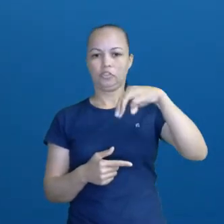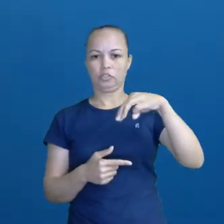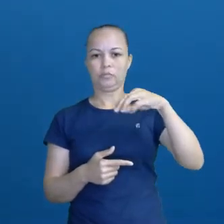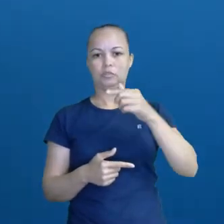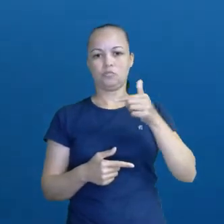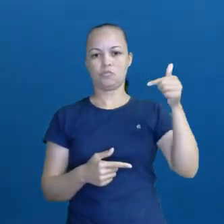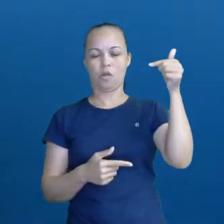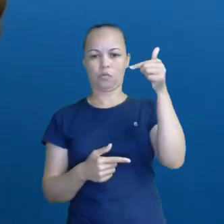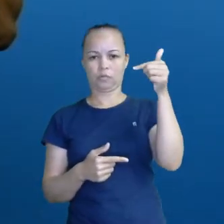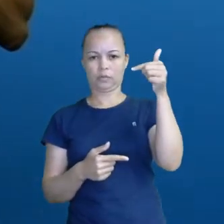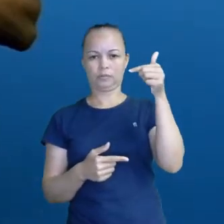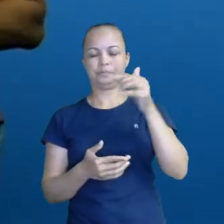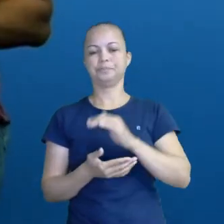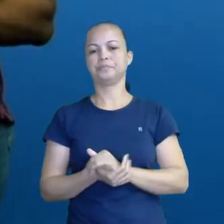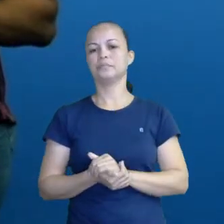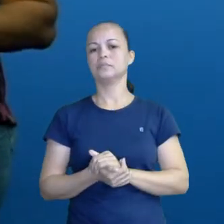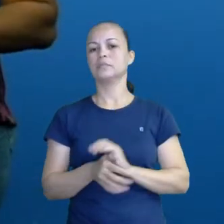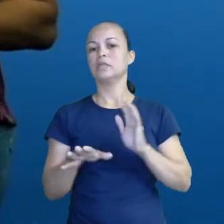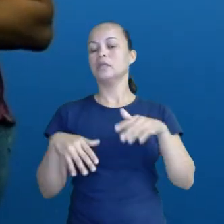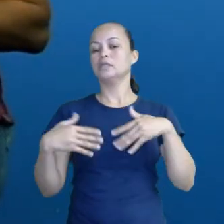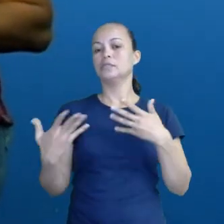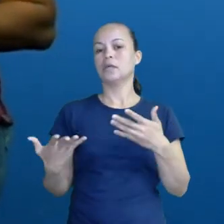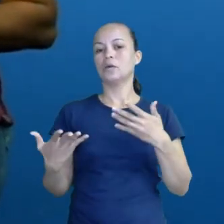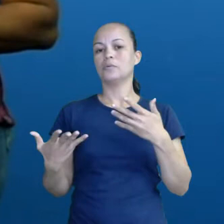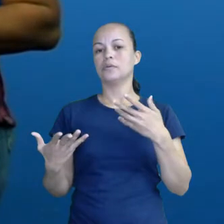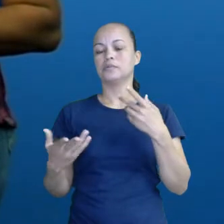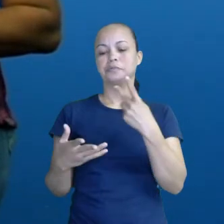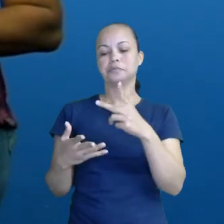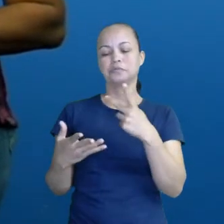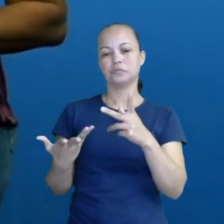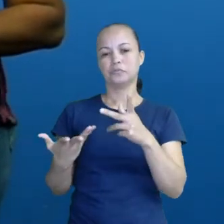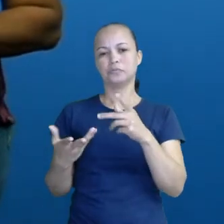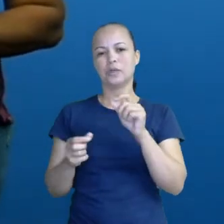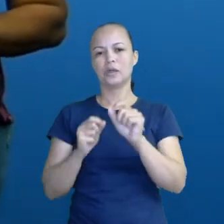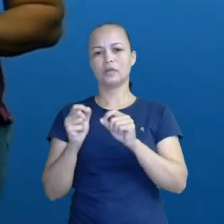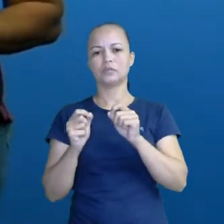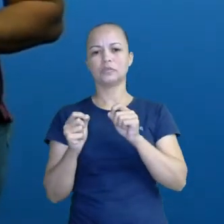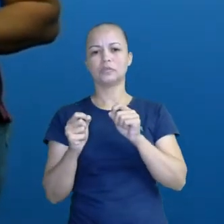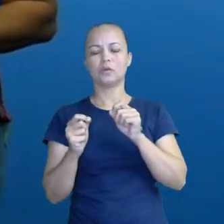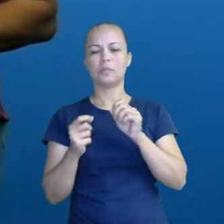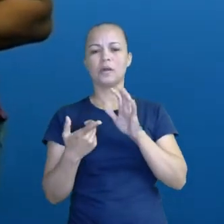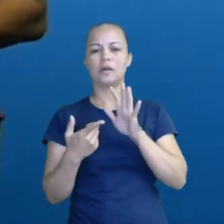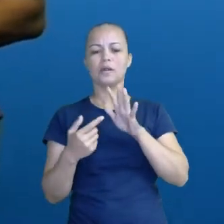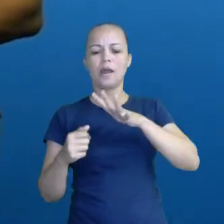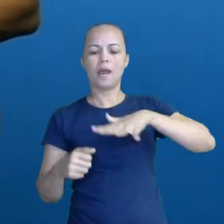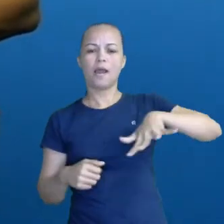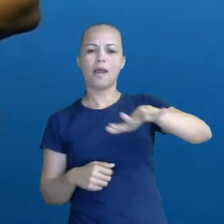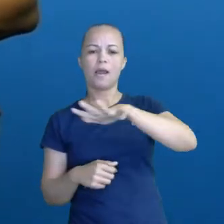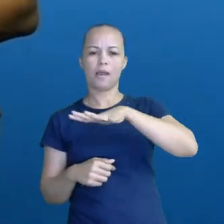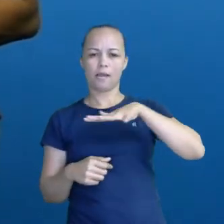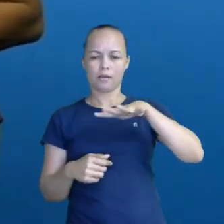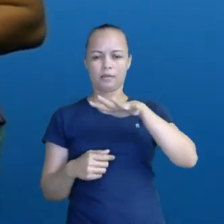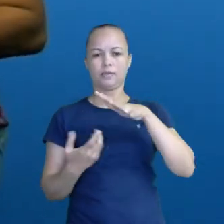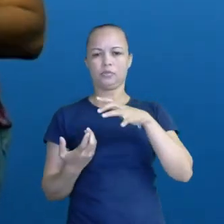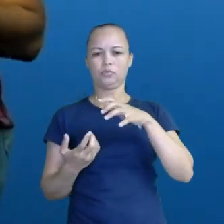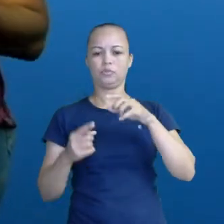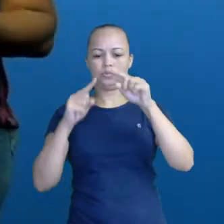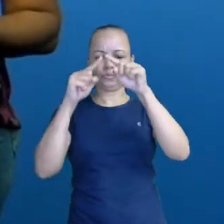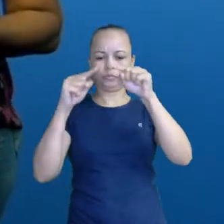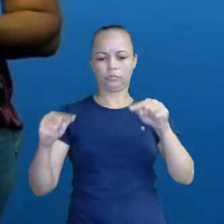quadrado Então essa fórmula só é para para a área do triângulo